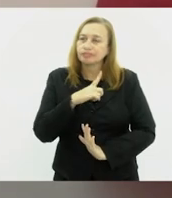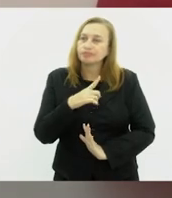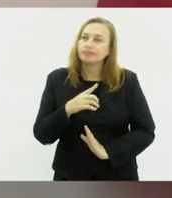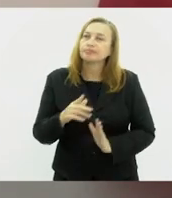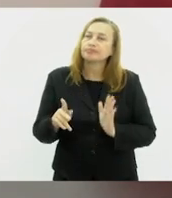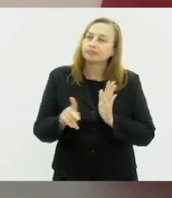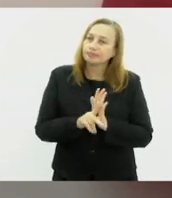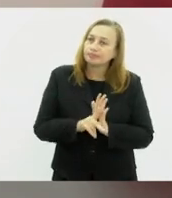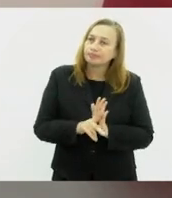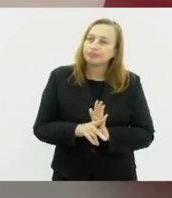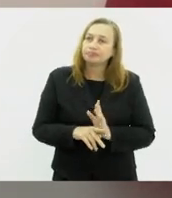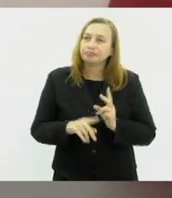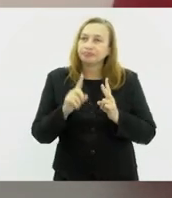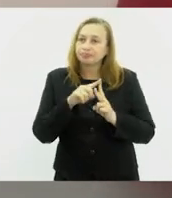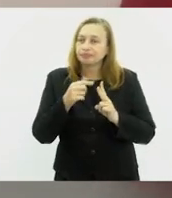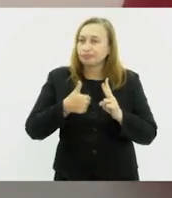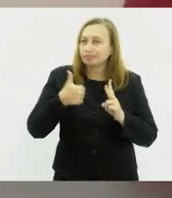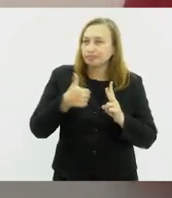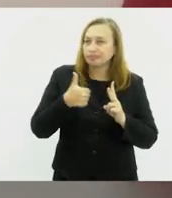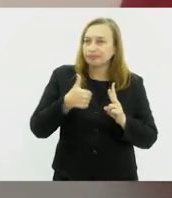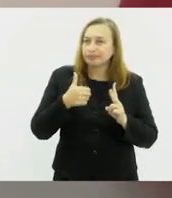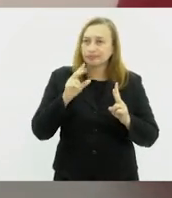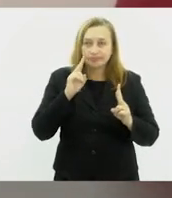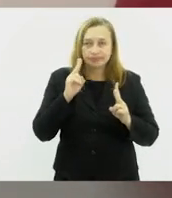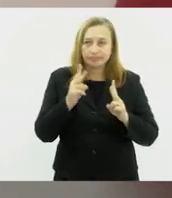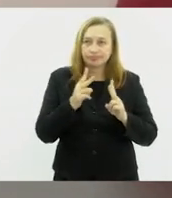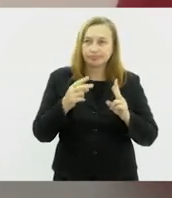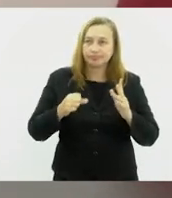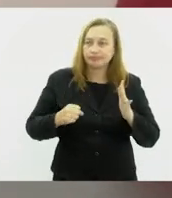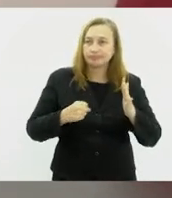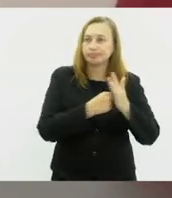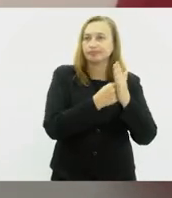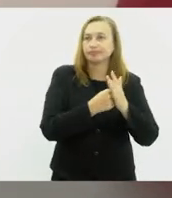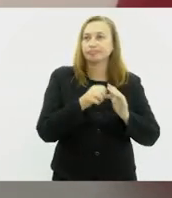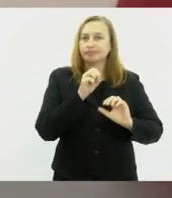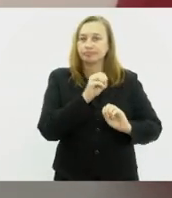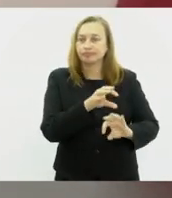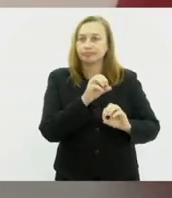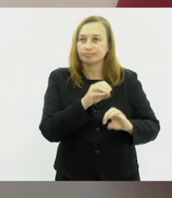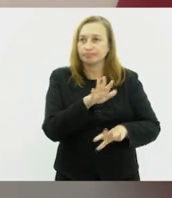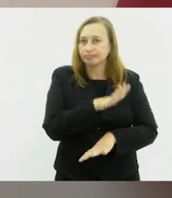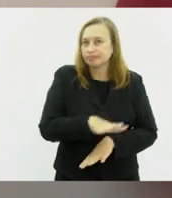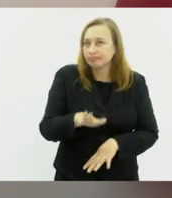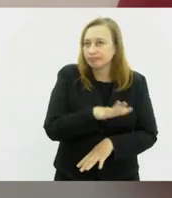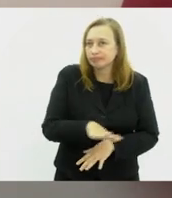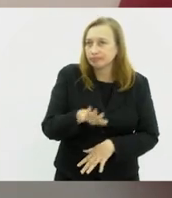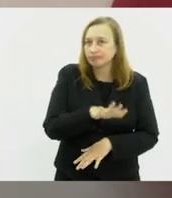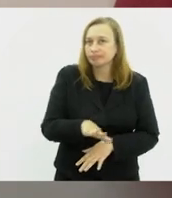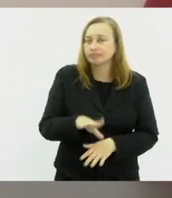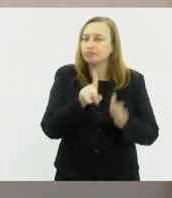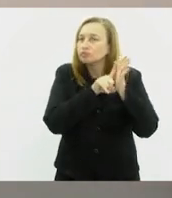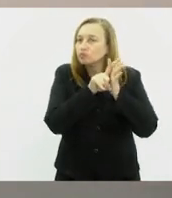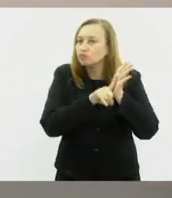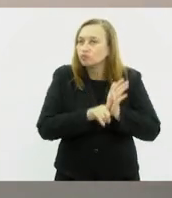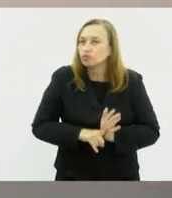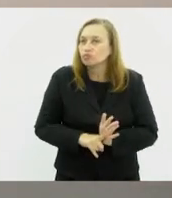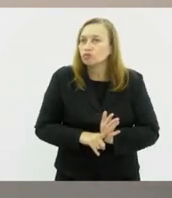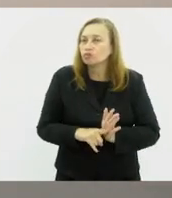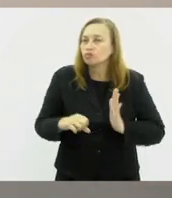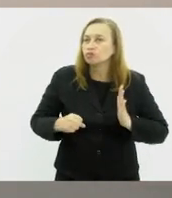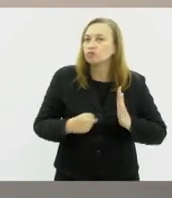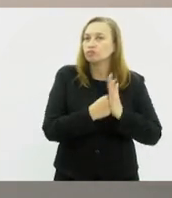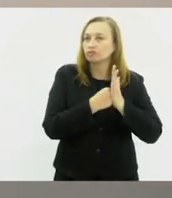projeto a primeira etapa olhou pros impactos na educação das crianças né então a gente analisou eh o